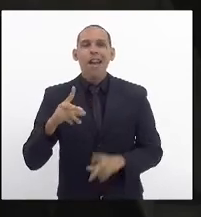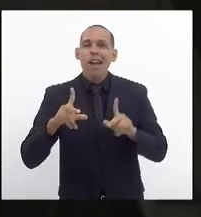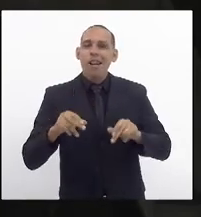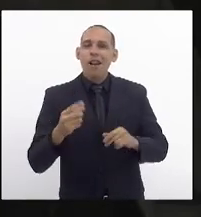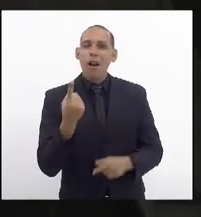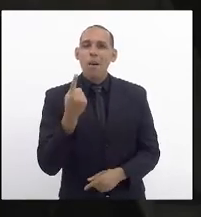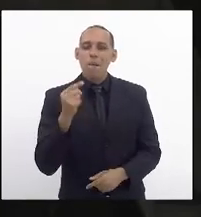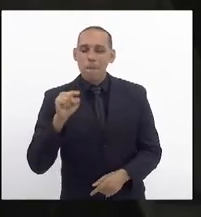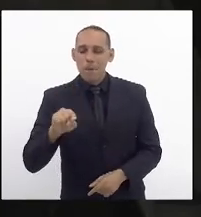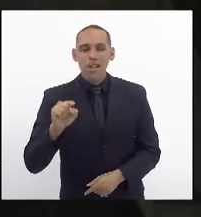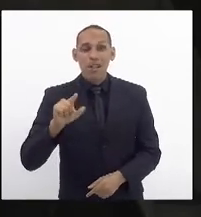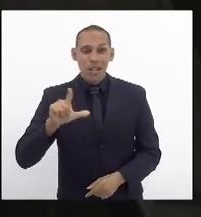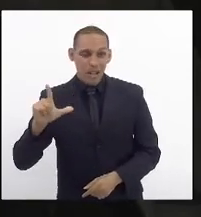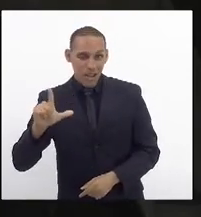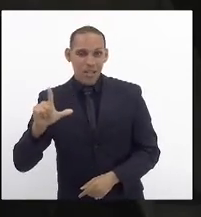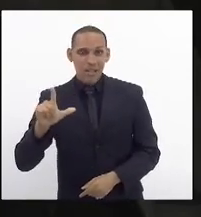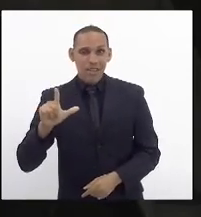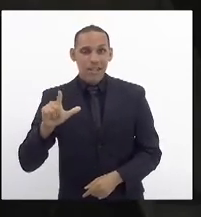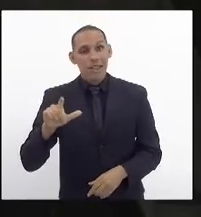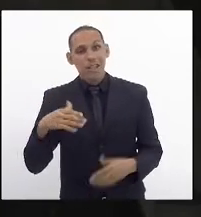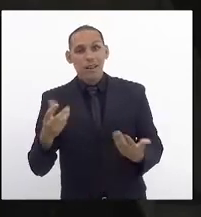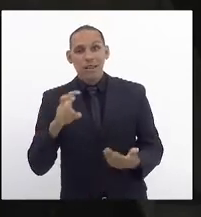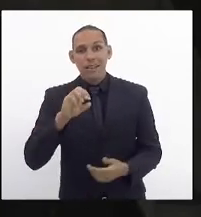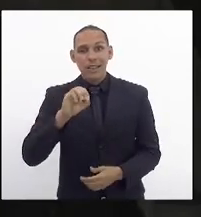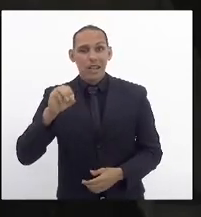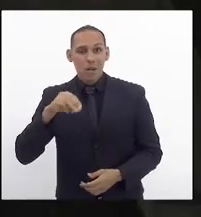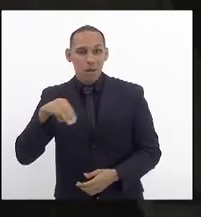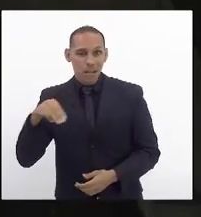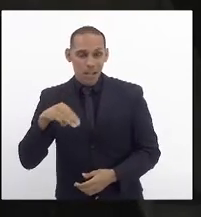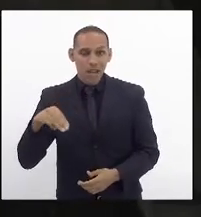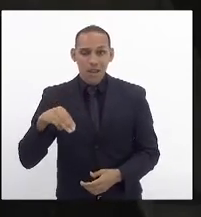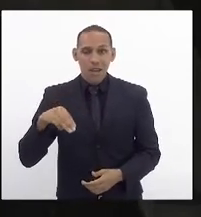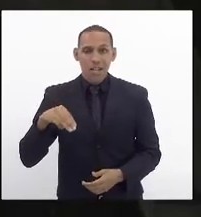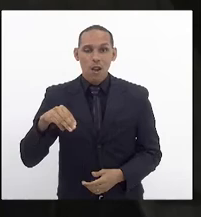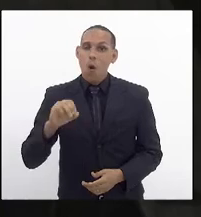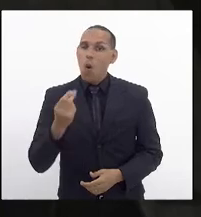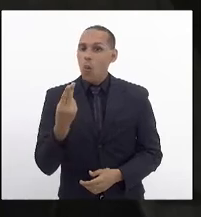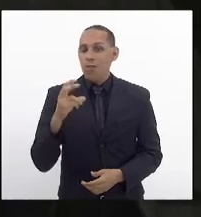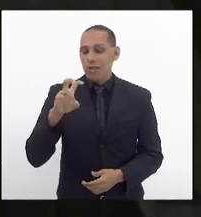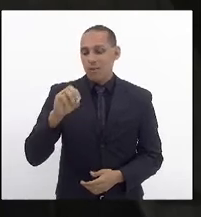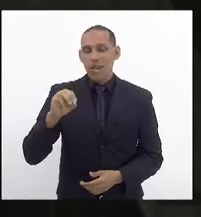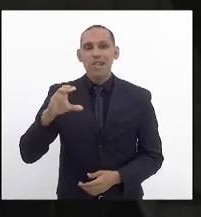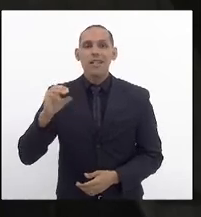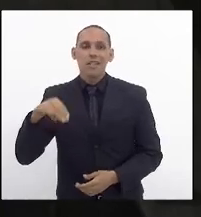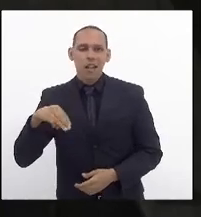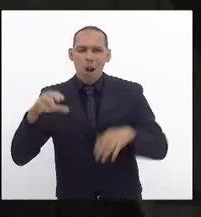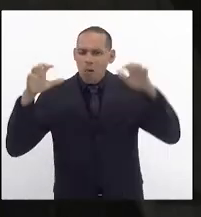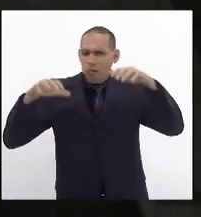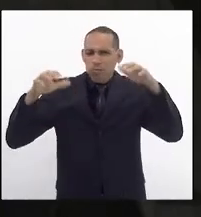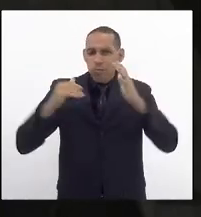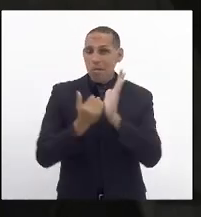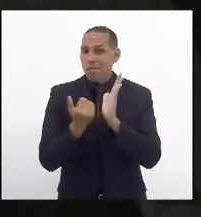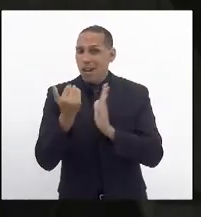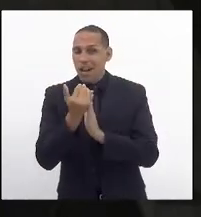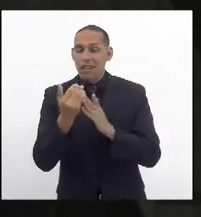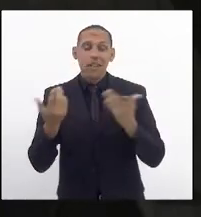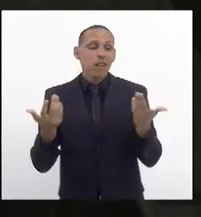mais de 500 mililitros mais de 50 centímetros choveu